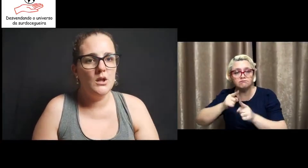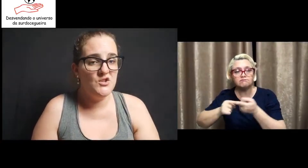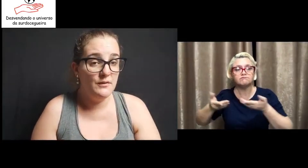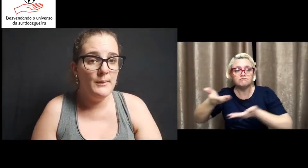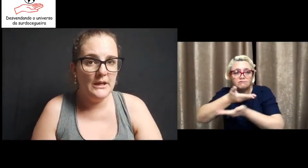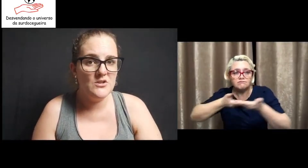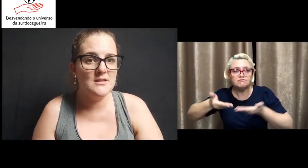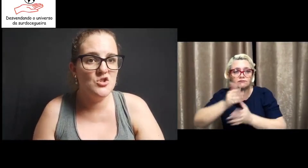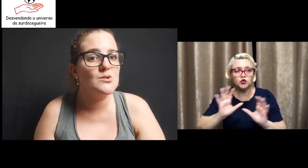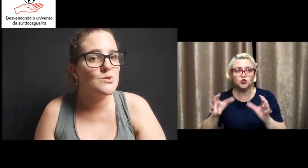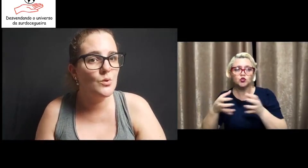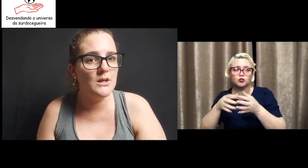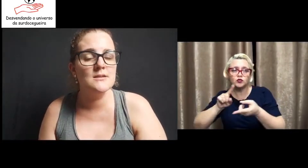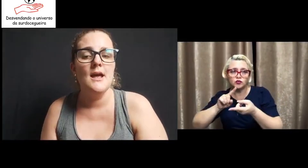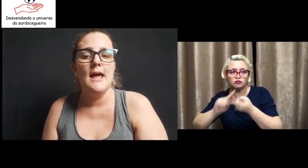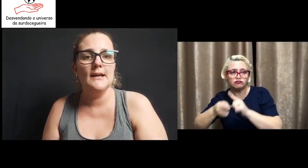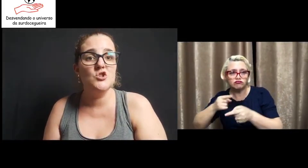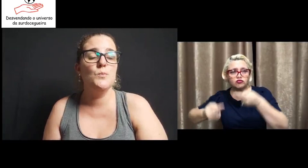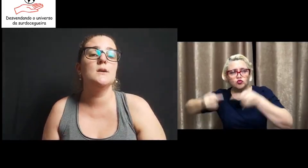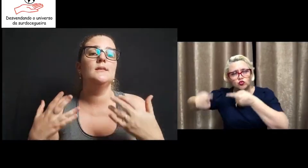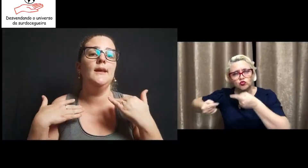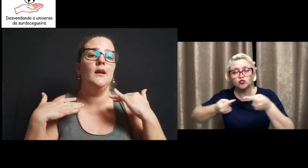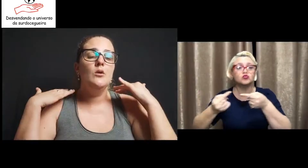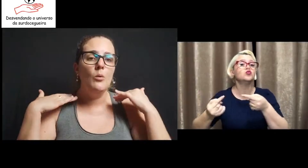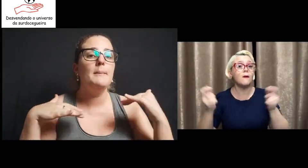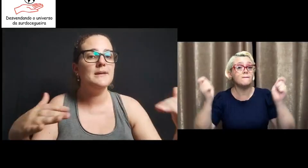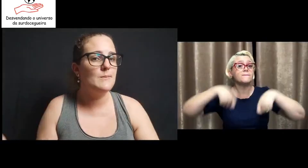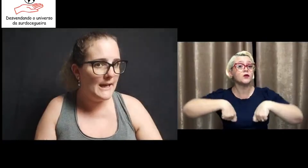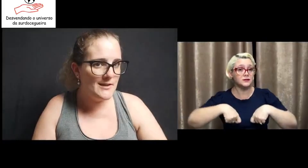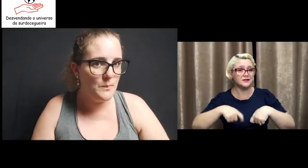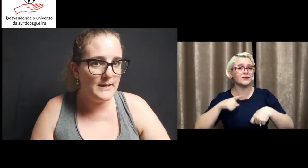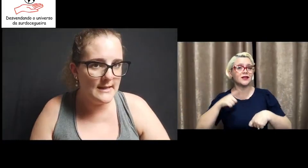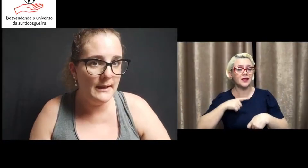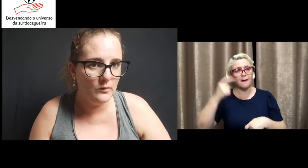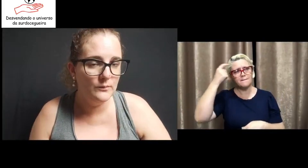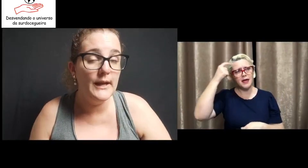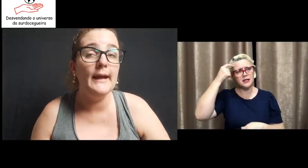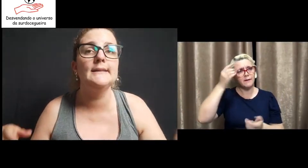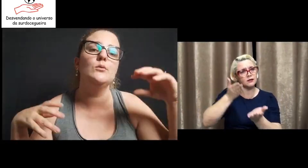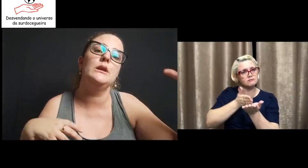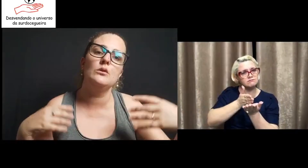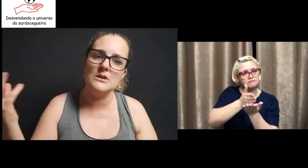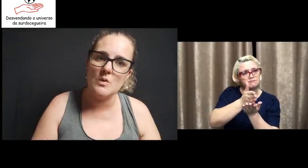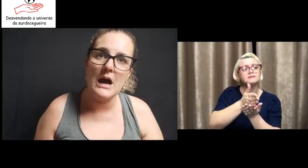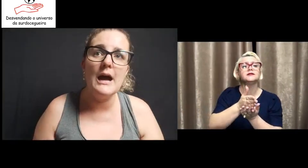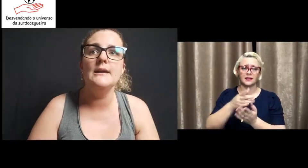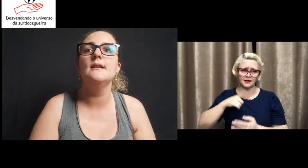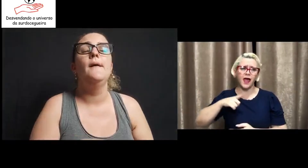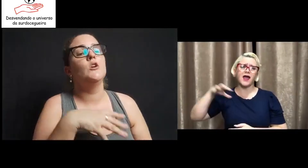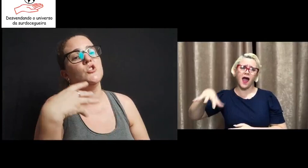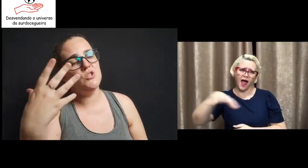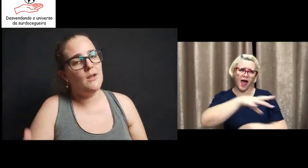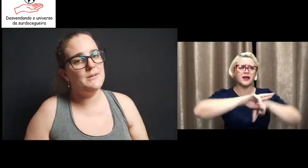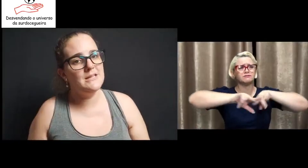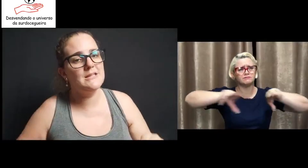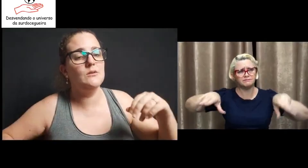construir coletivamente essas discussões é que a gente possa ter uma mesma linha de pensamento, né? Cada um dentro da sua área.